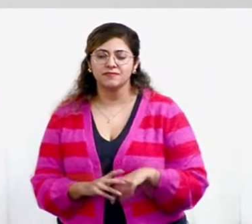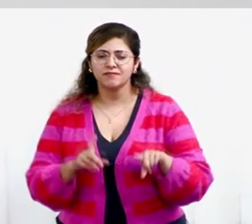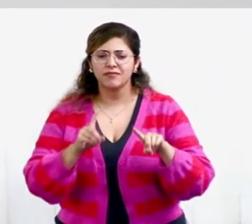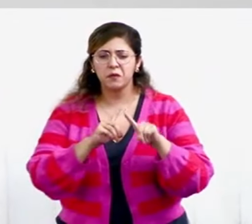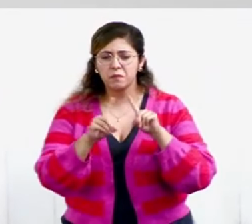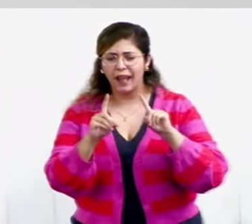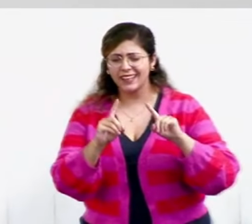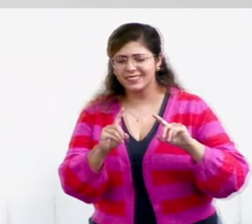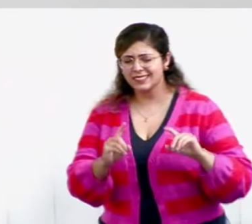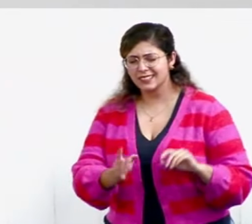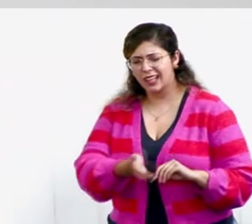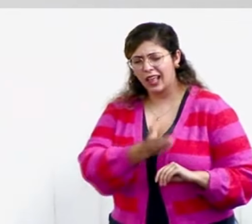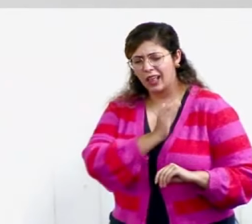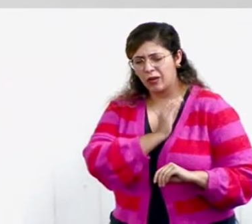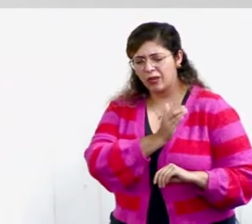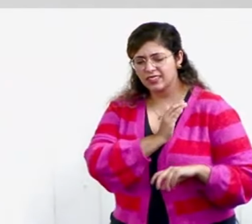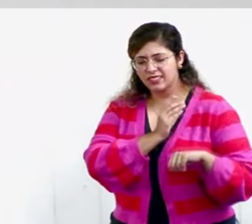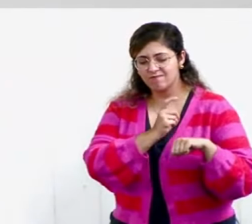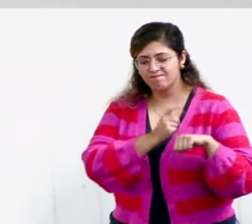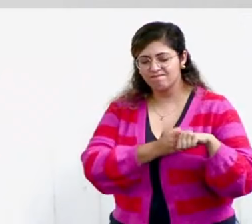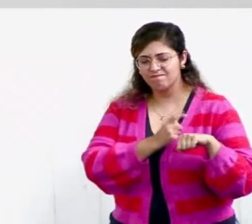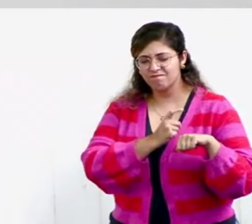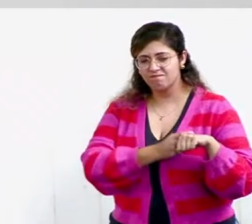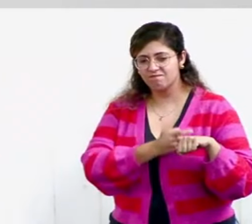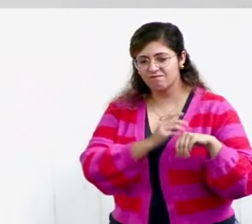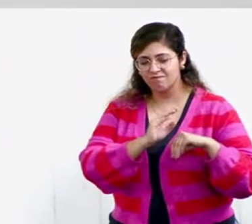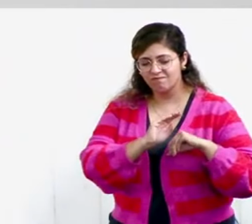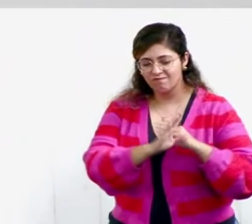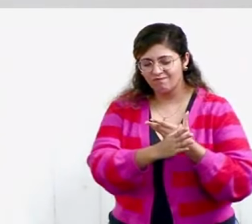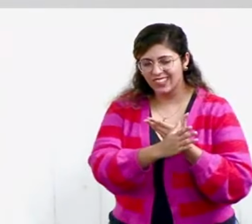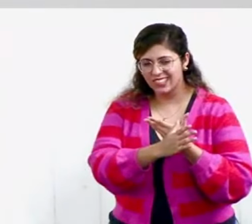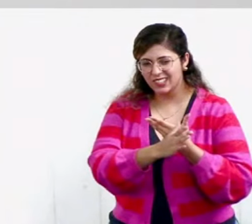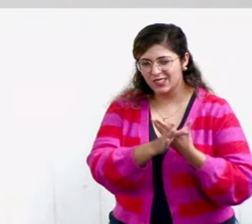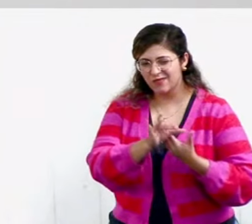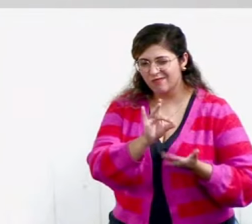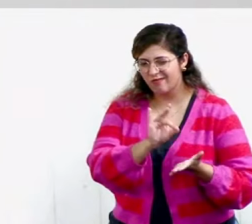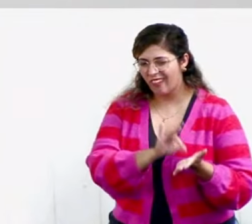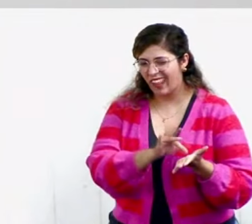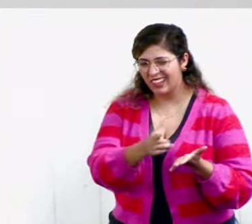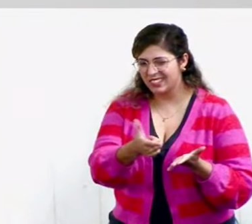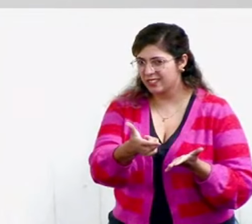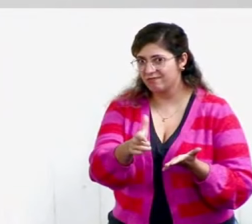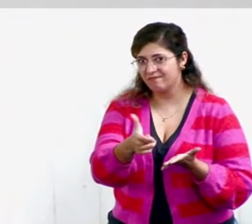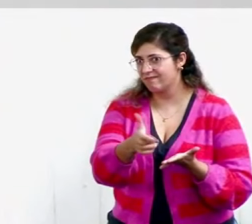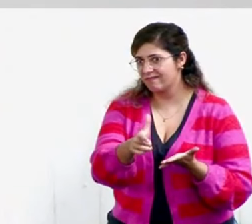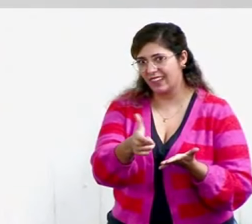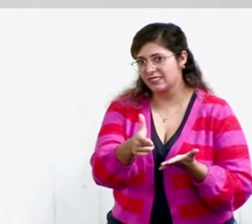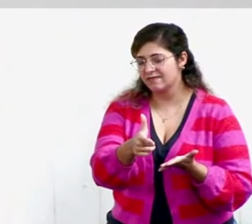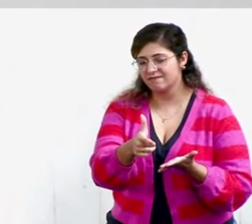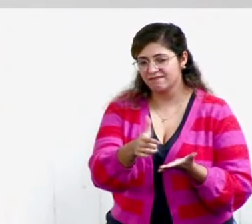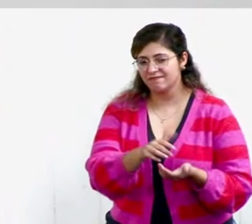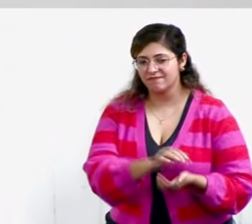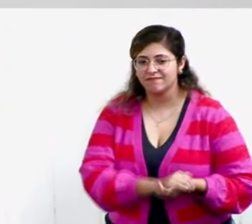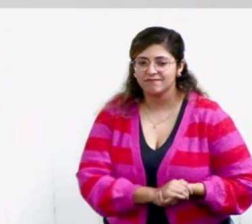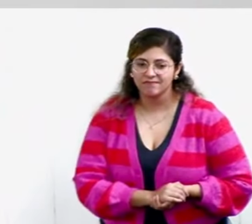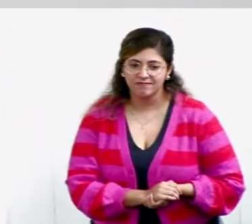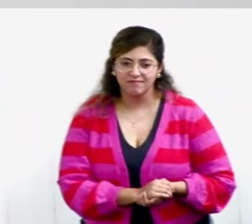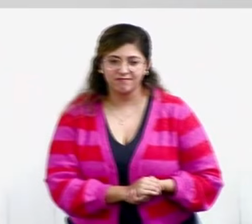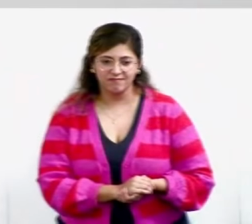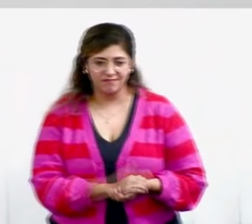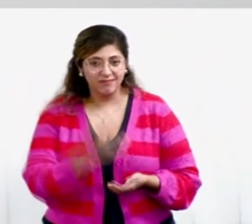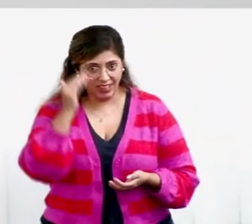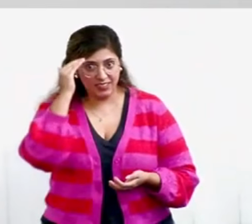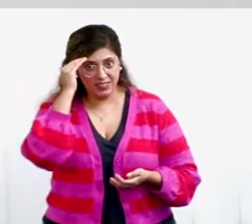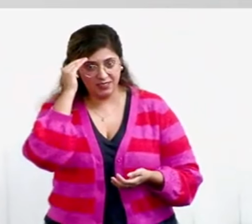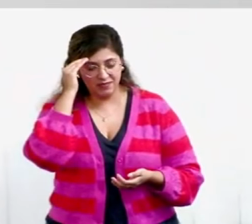há verdade. Porque a verdade amadurece, a inverdade